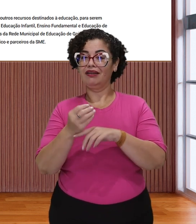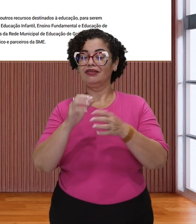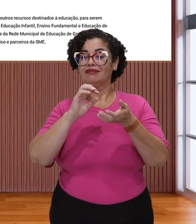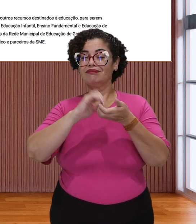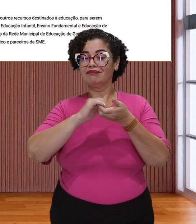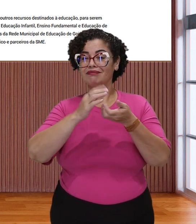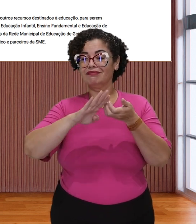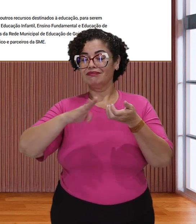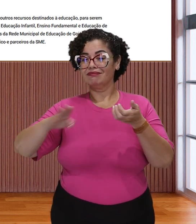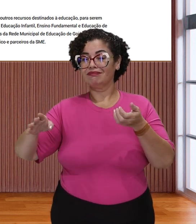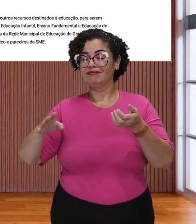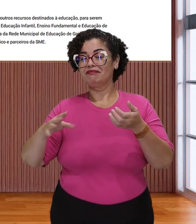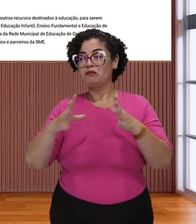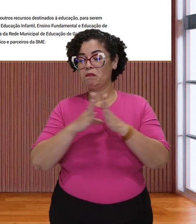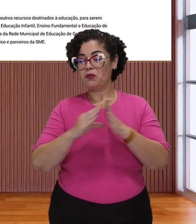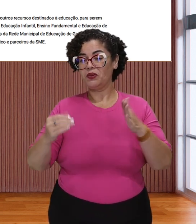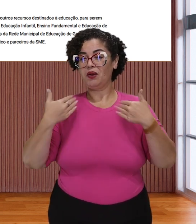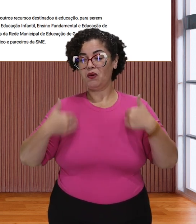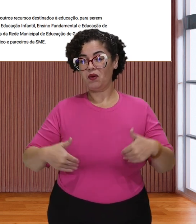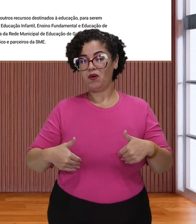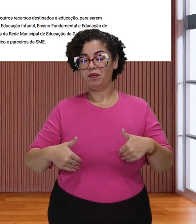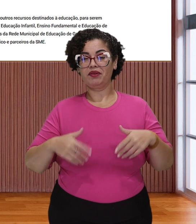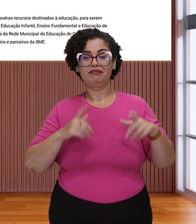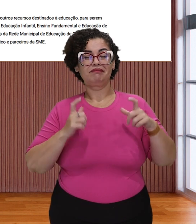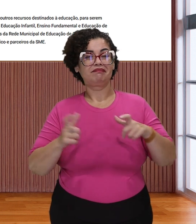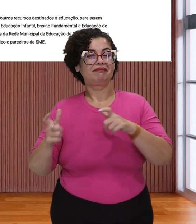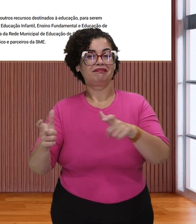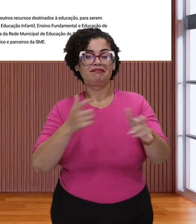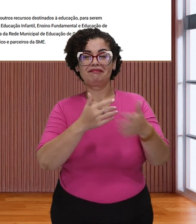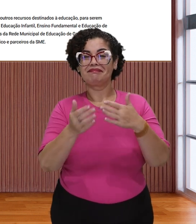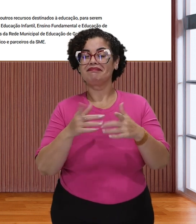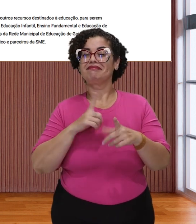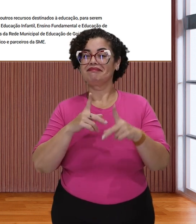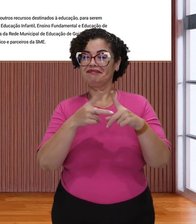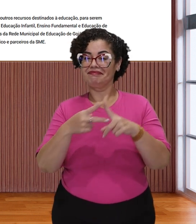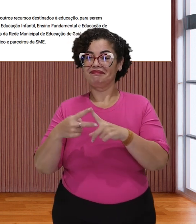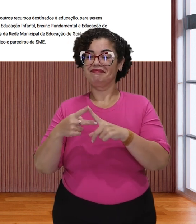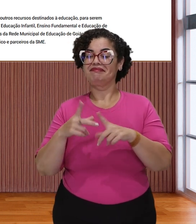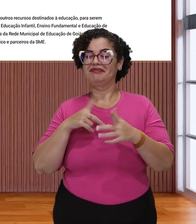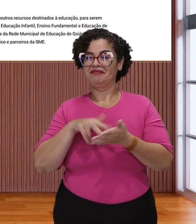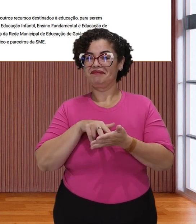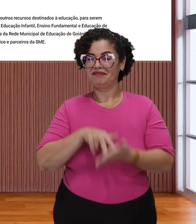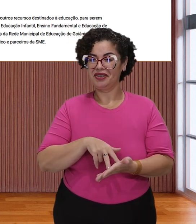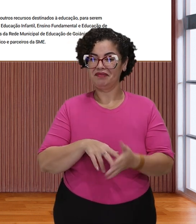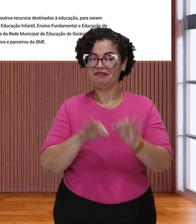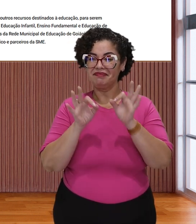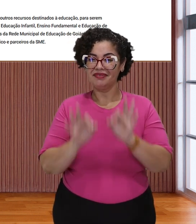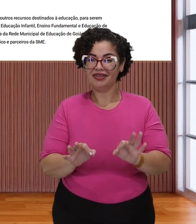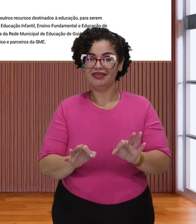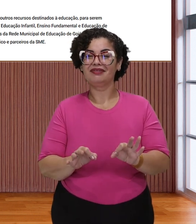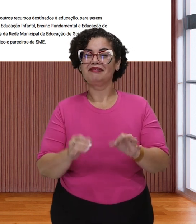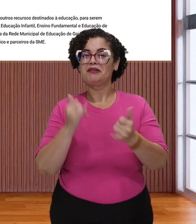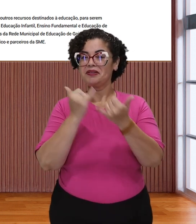no telhado, no molde da roupa, eles estão por toda parte, firmes,